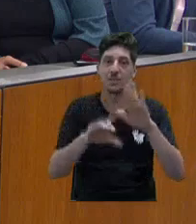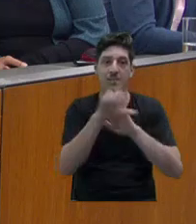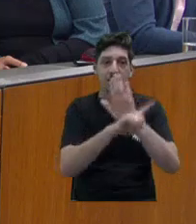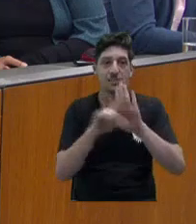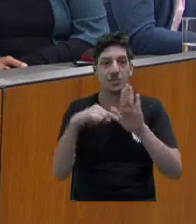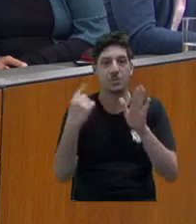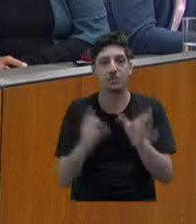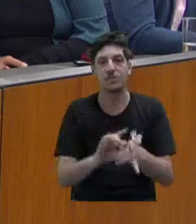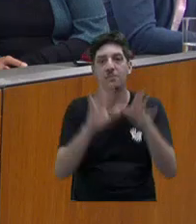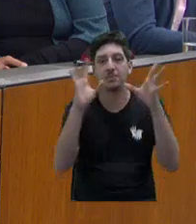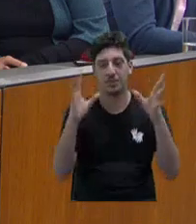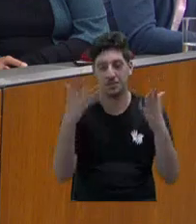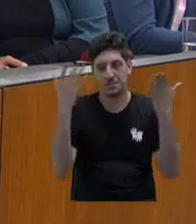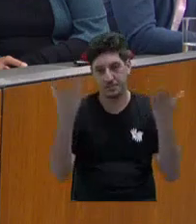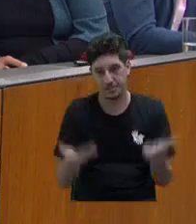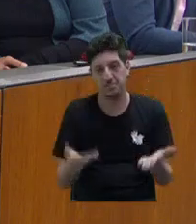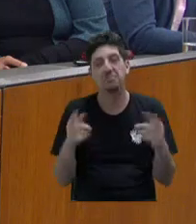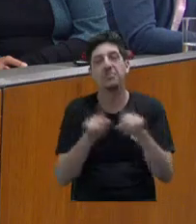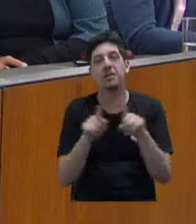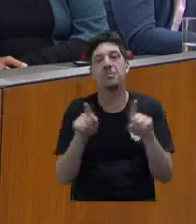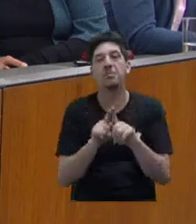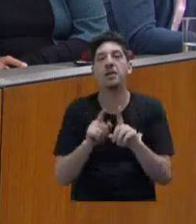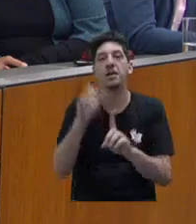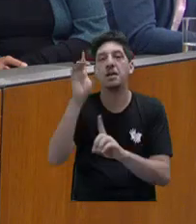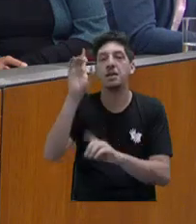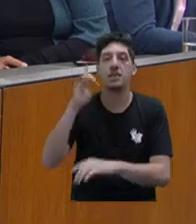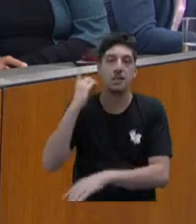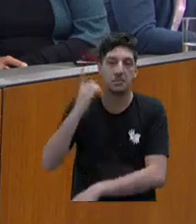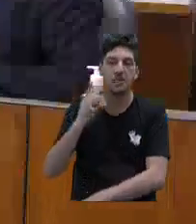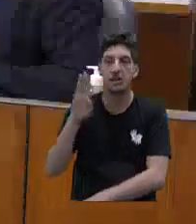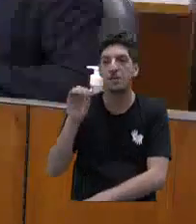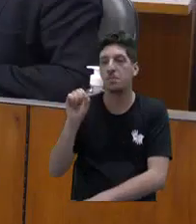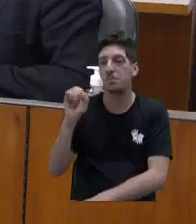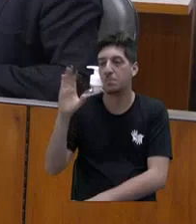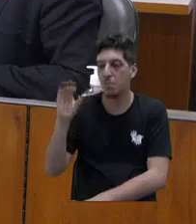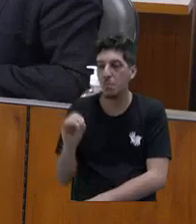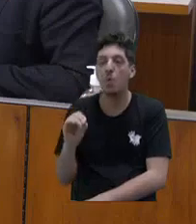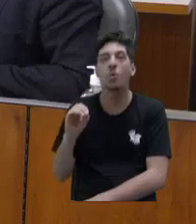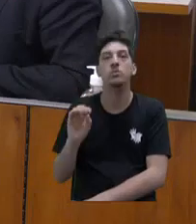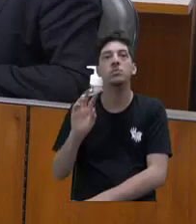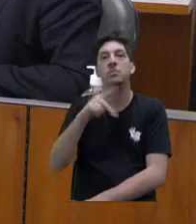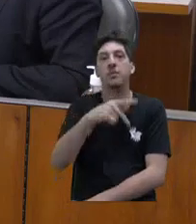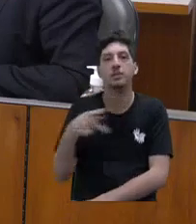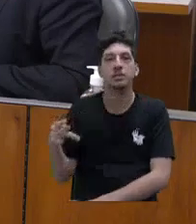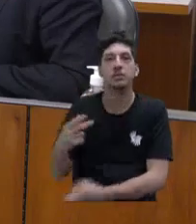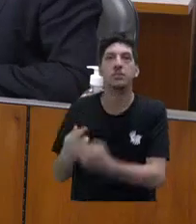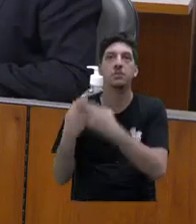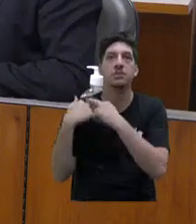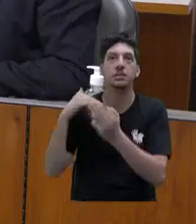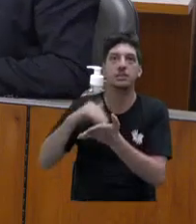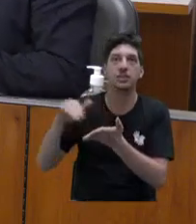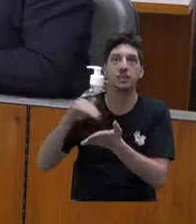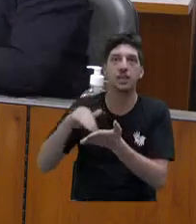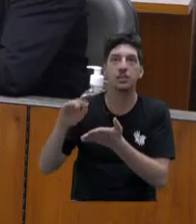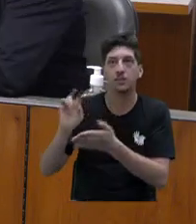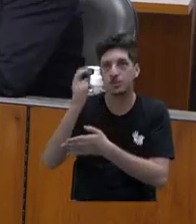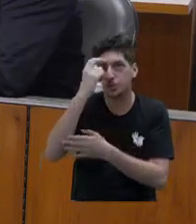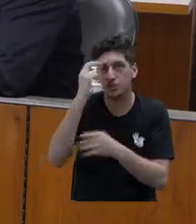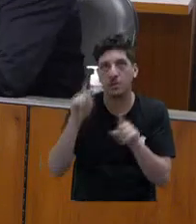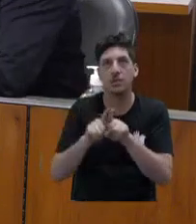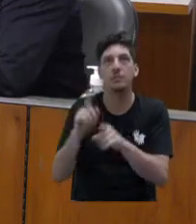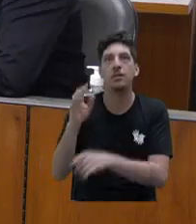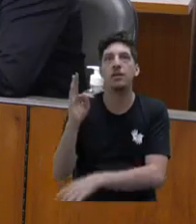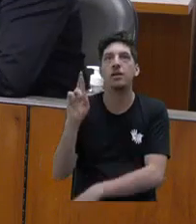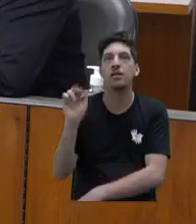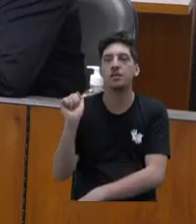estamos à disposição, assim como o deputado Bosco, que presidiu por muito tempo a Secretaria de Cultura, o deputado Tramonte, que desde o seu